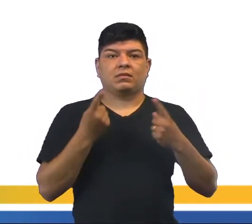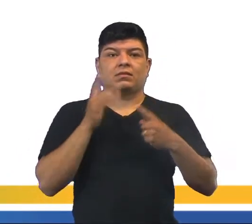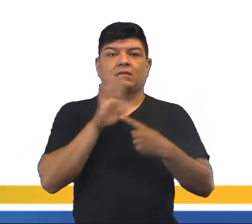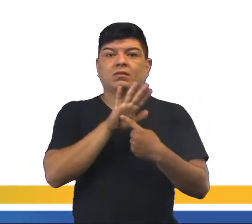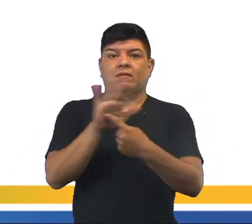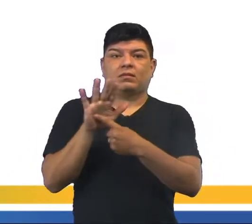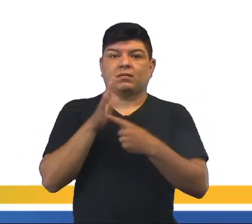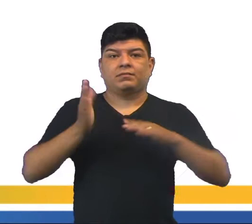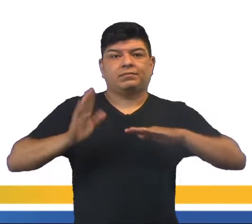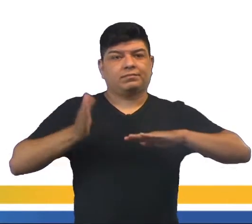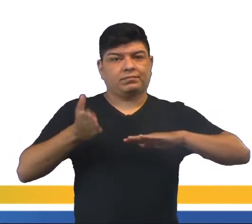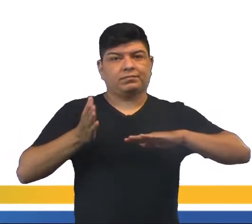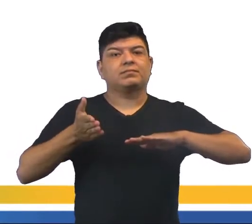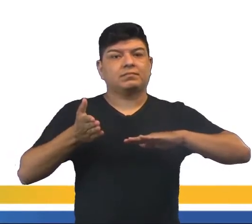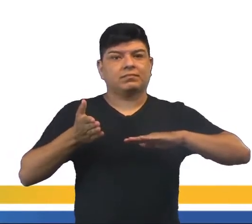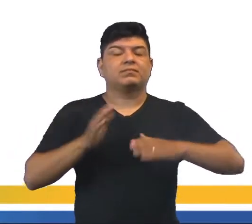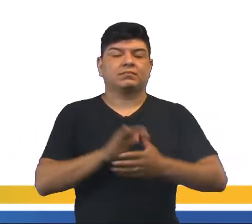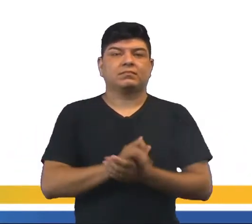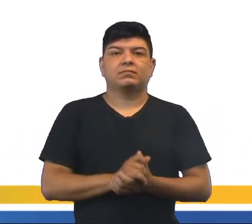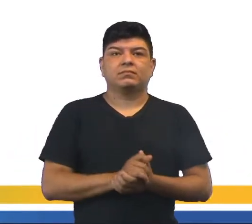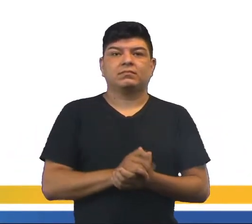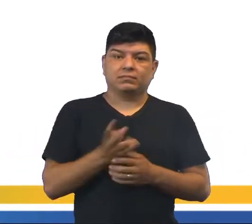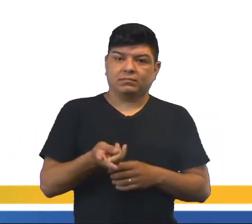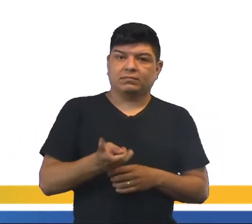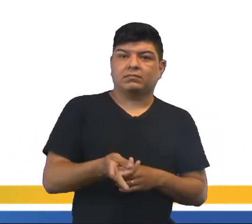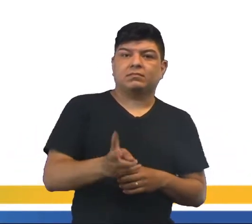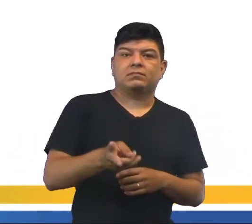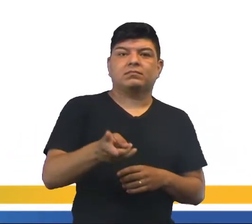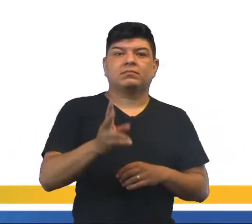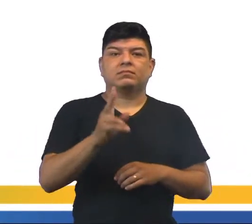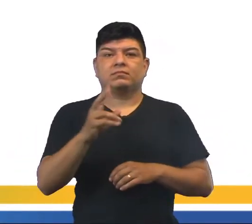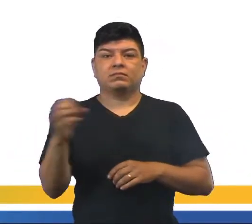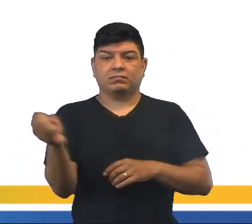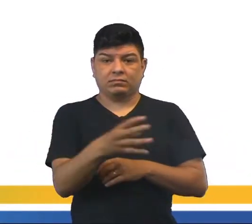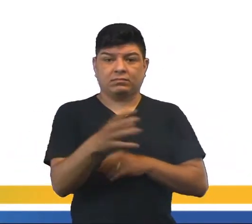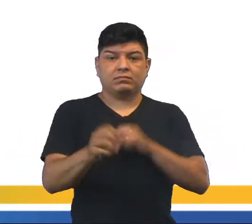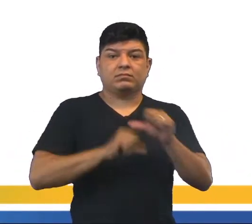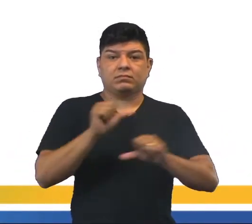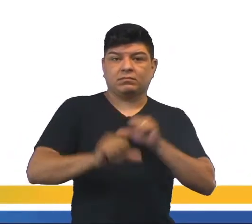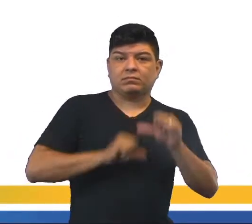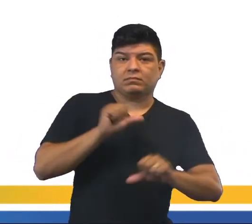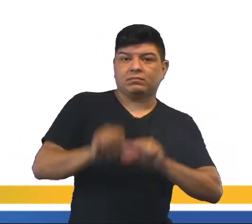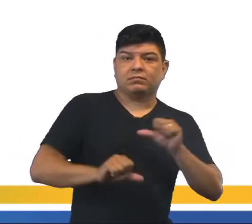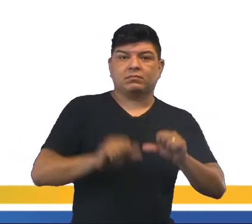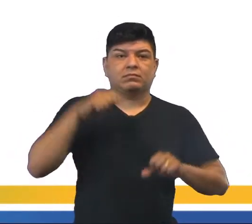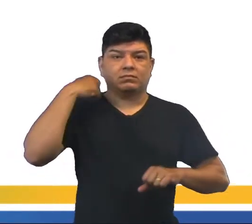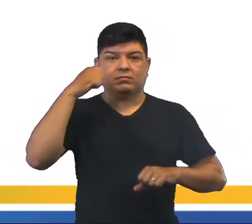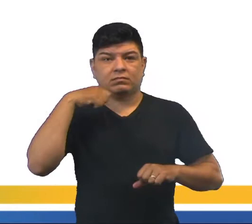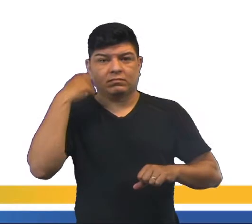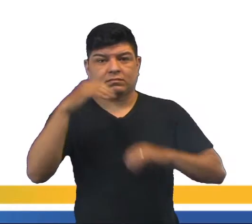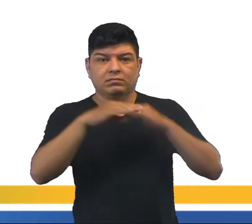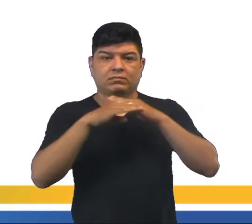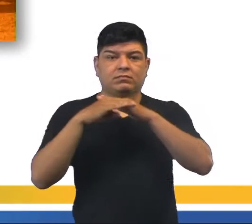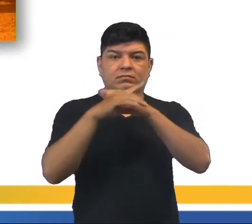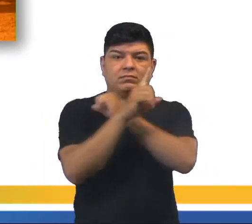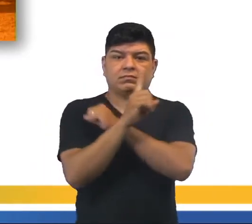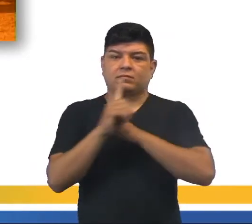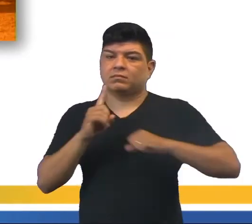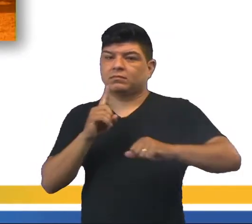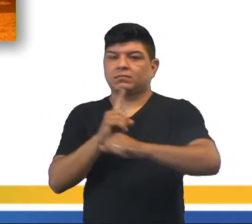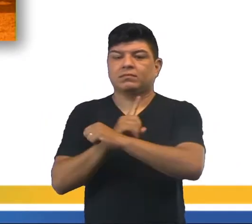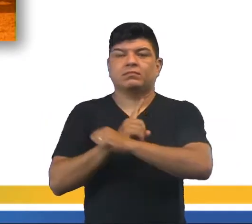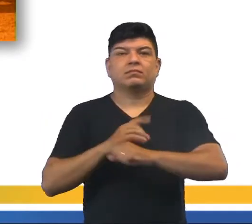da contemporaneidade, né? Que permanece em constante atualização conforme os seus autores e padrões